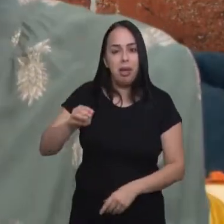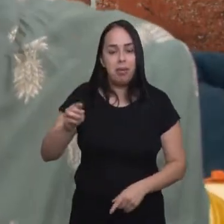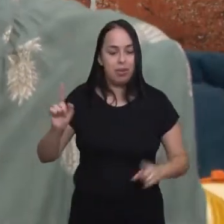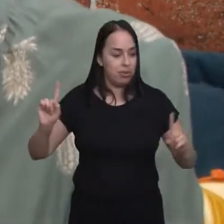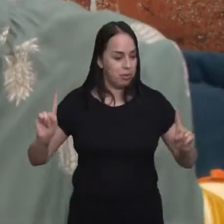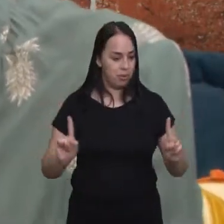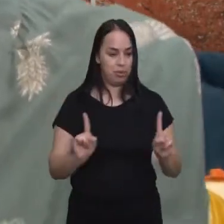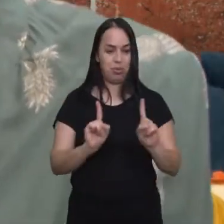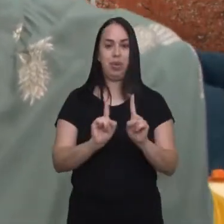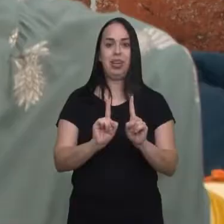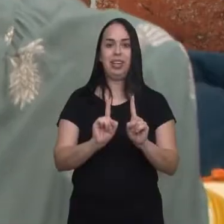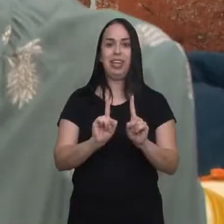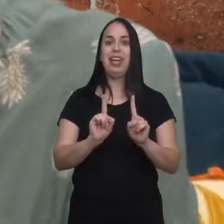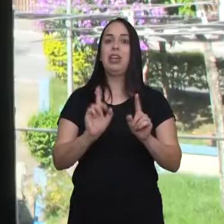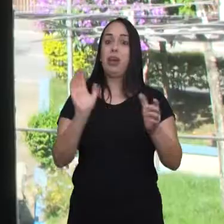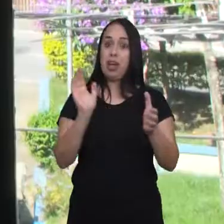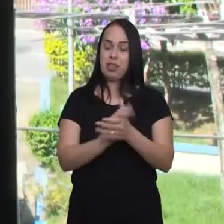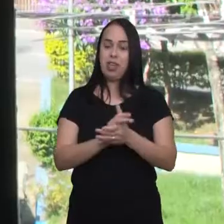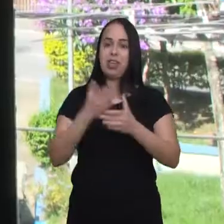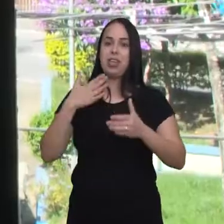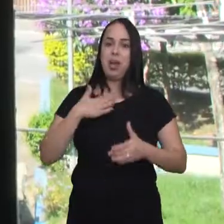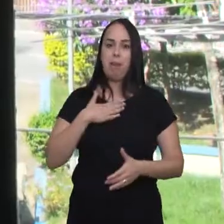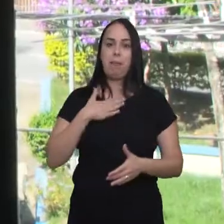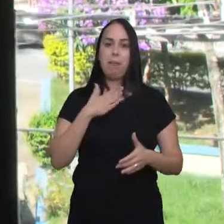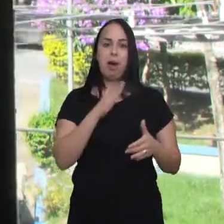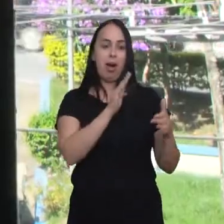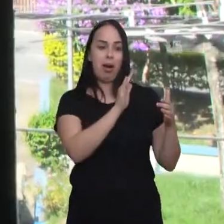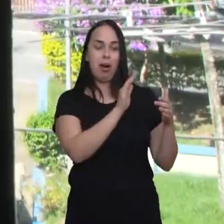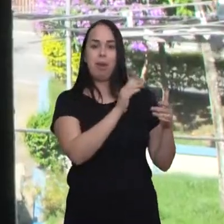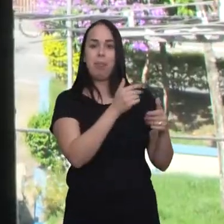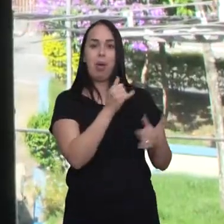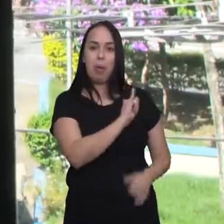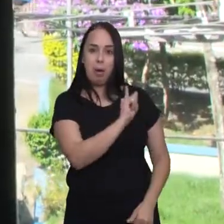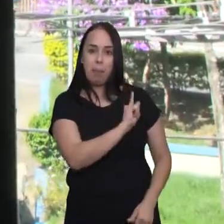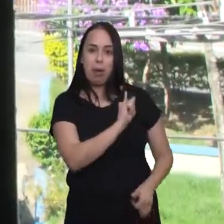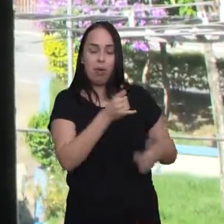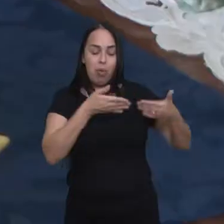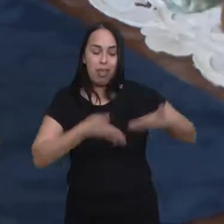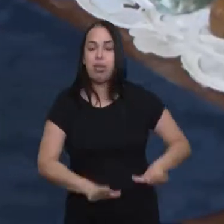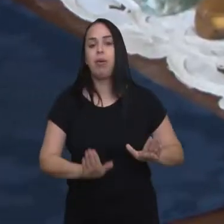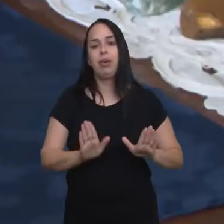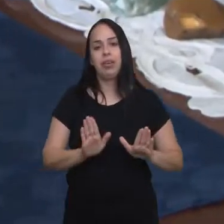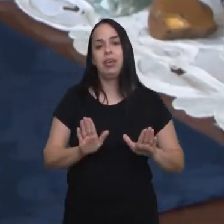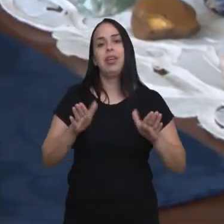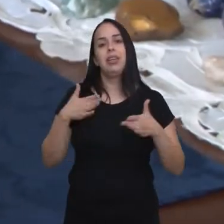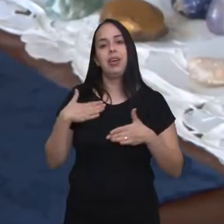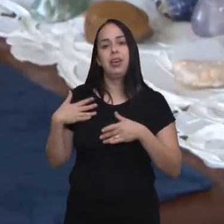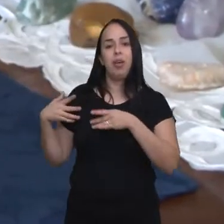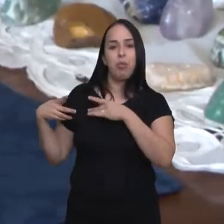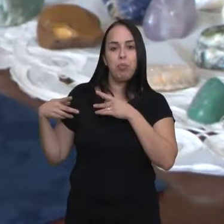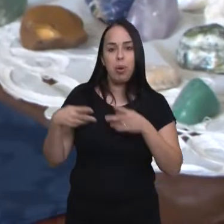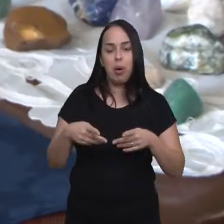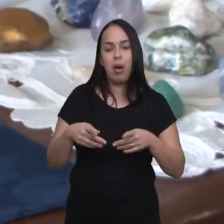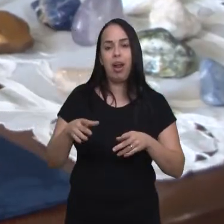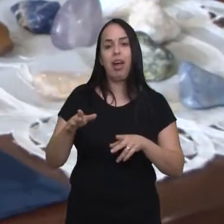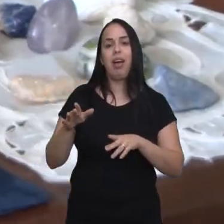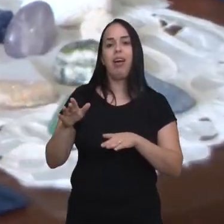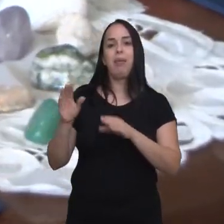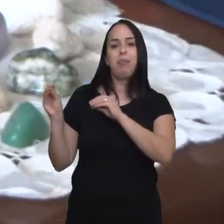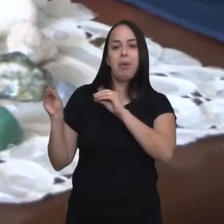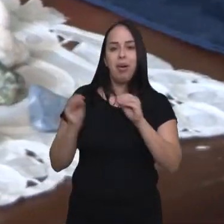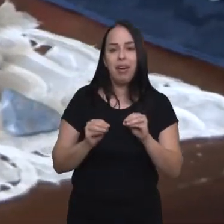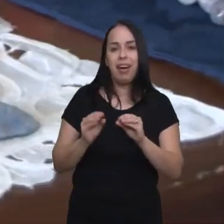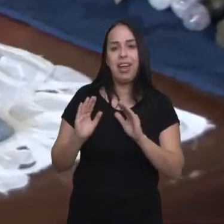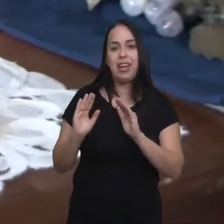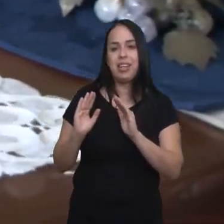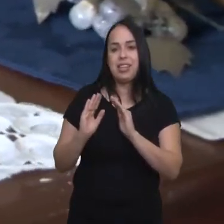aqui, eu e meu irmão, nós nascemos aqui em São José. Então, vir morar em Santana além da questão artística, de ter encontrado